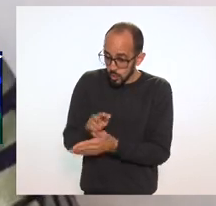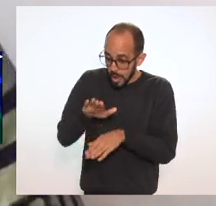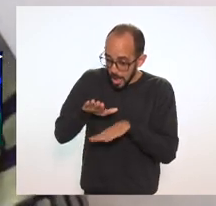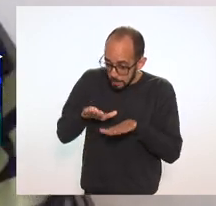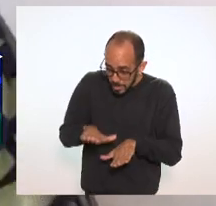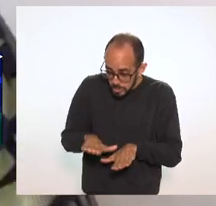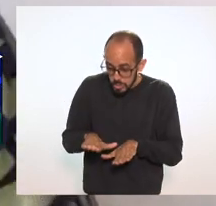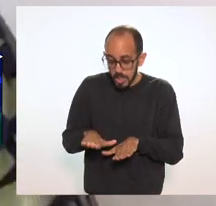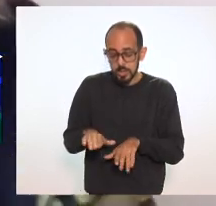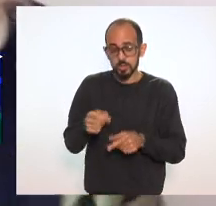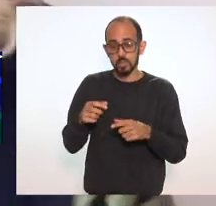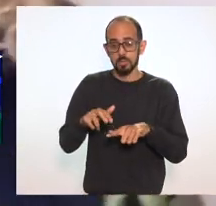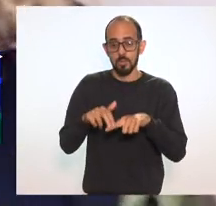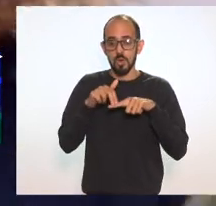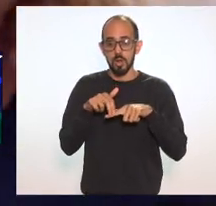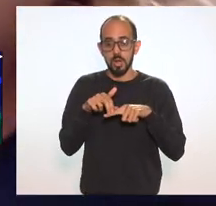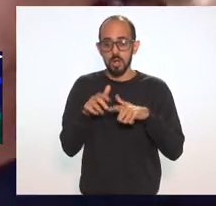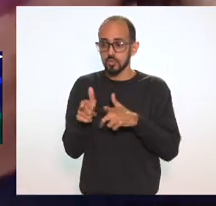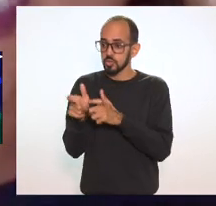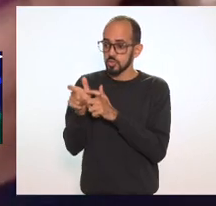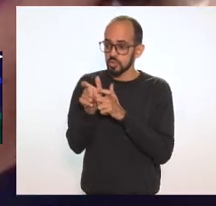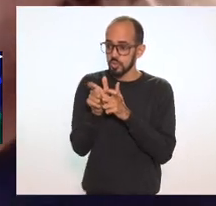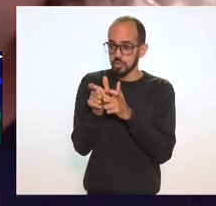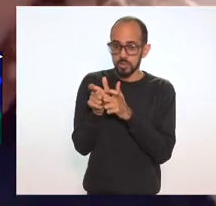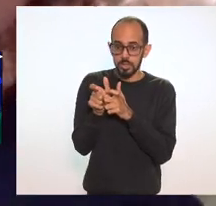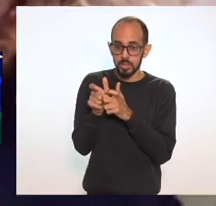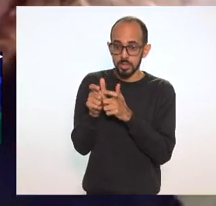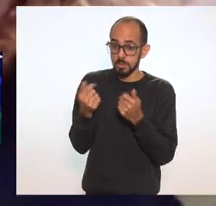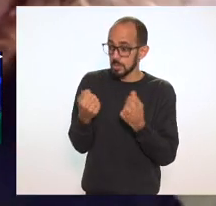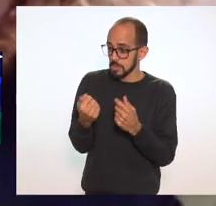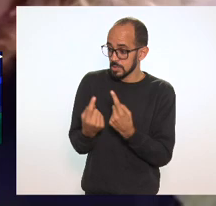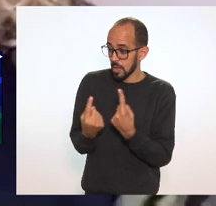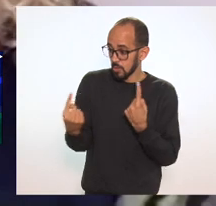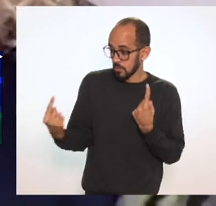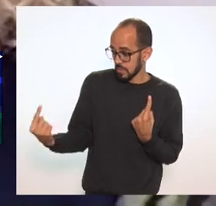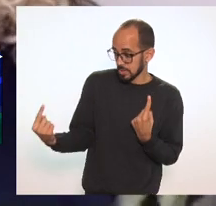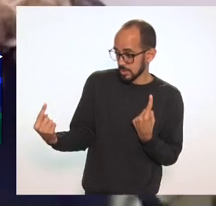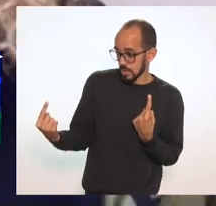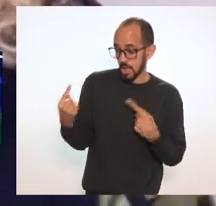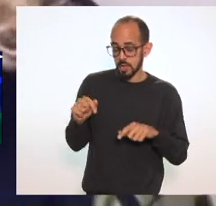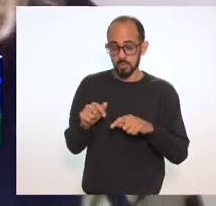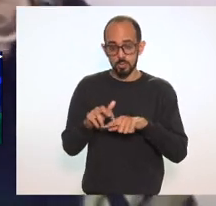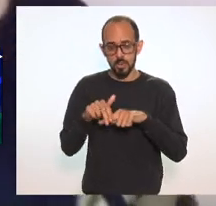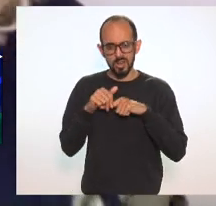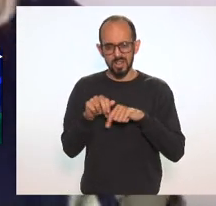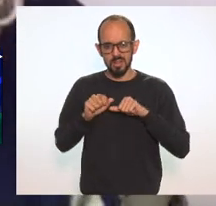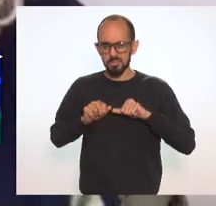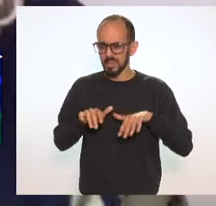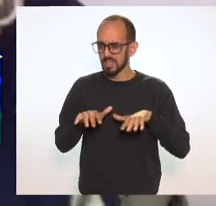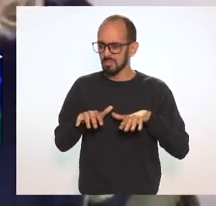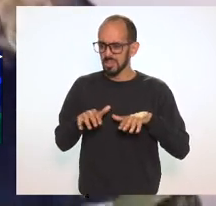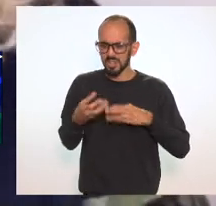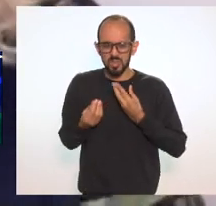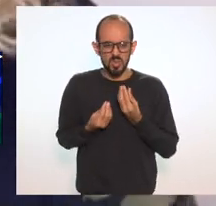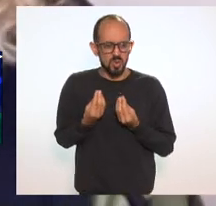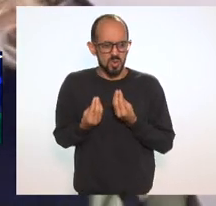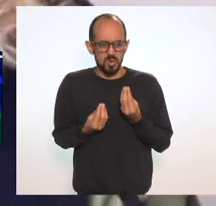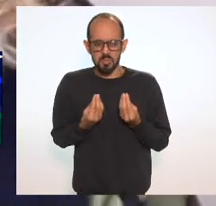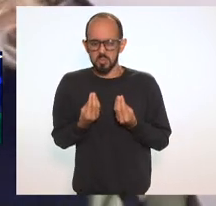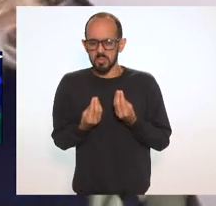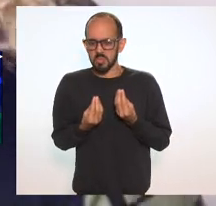tiroteio orientava também para manter o afastamento por conta pandemia que situação é essa